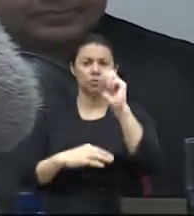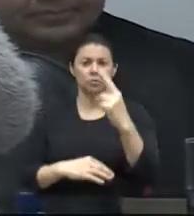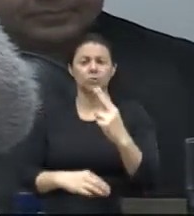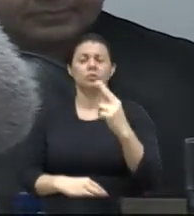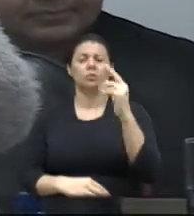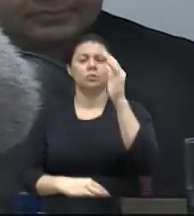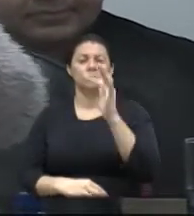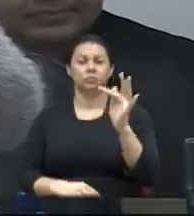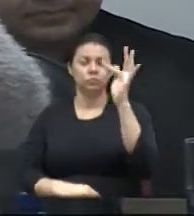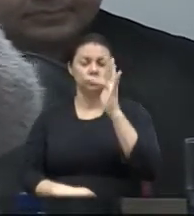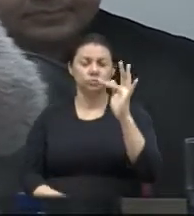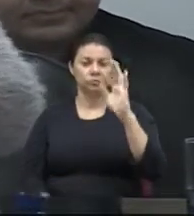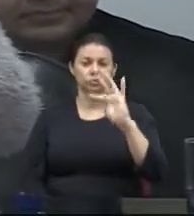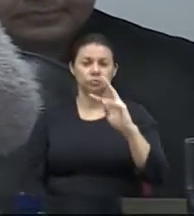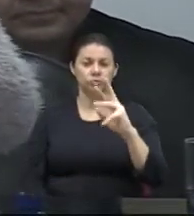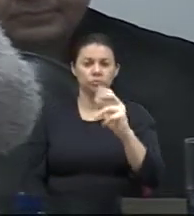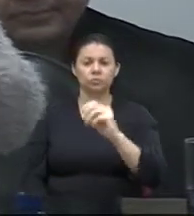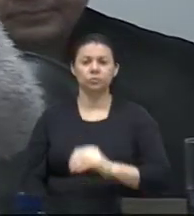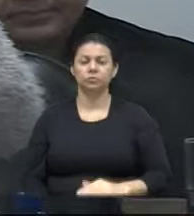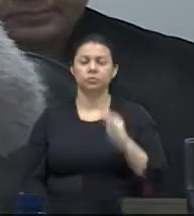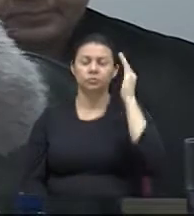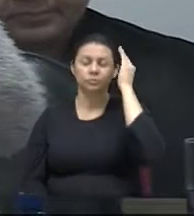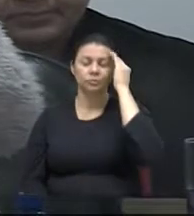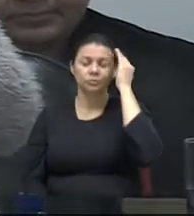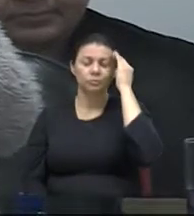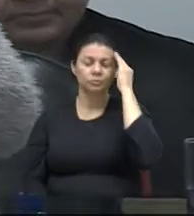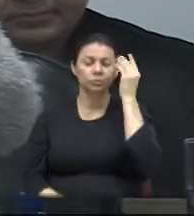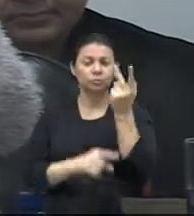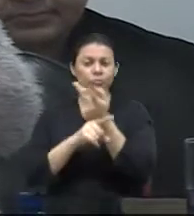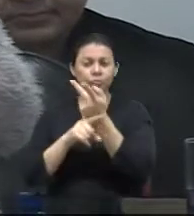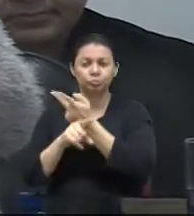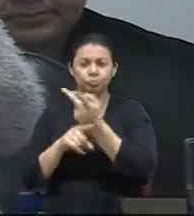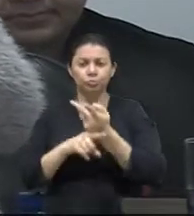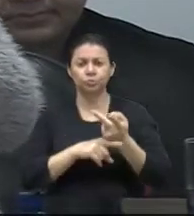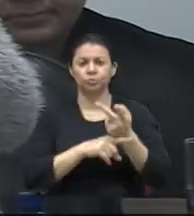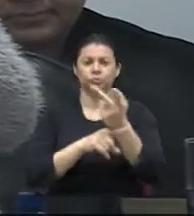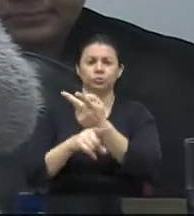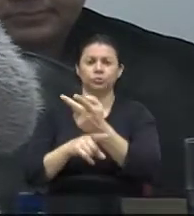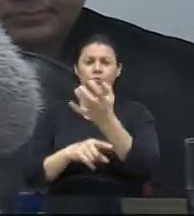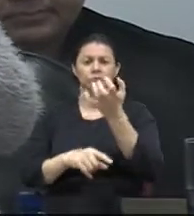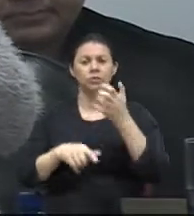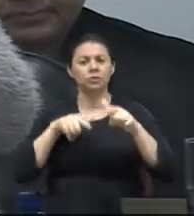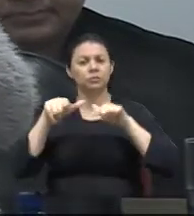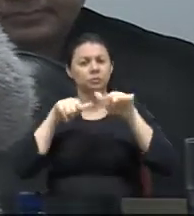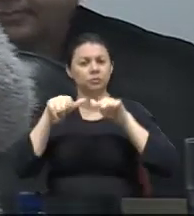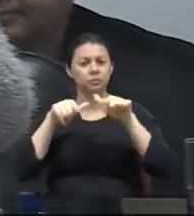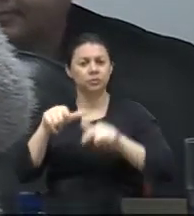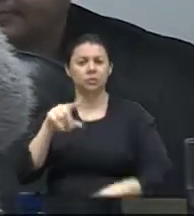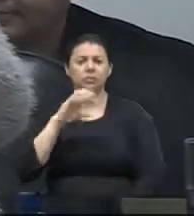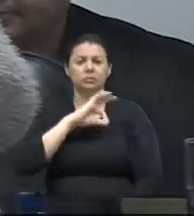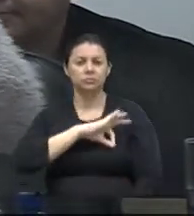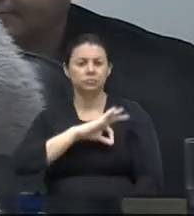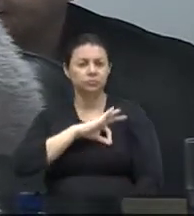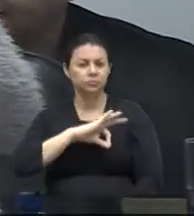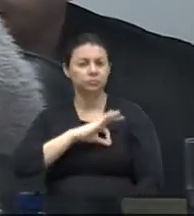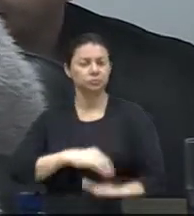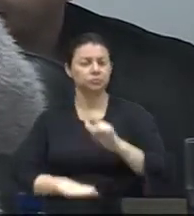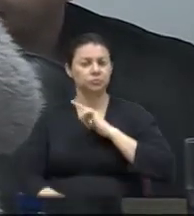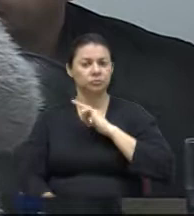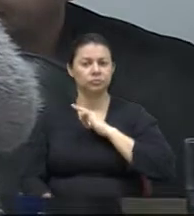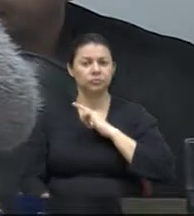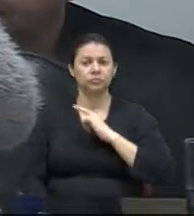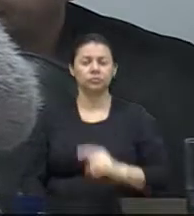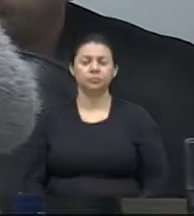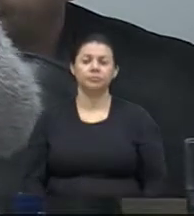superior todo mundo vêm procurar estágio todo mundo que estágio sendo remunerado mas ainda acho que assim abre o